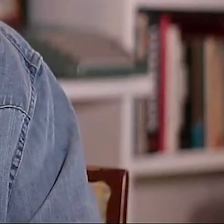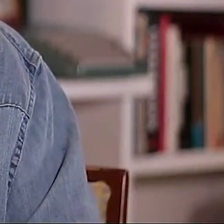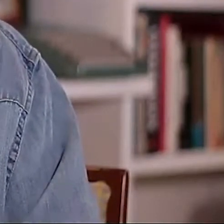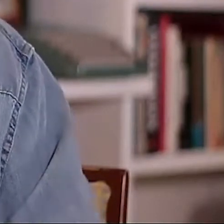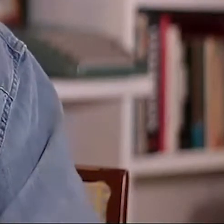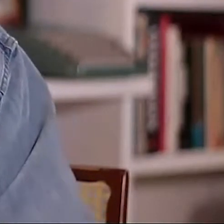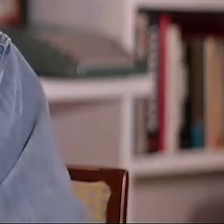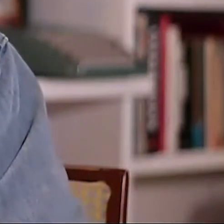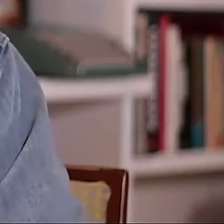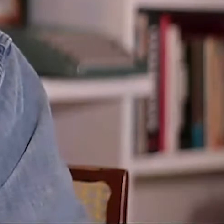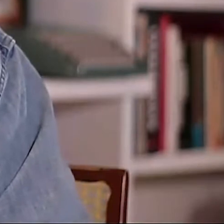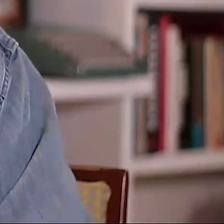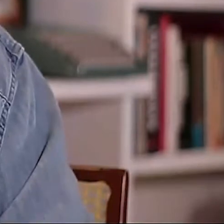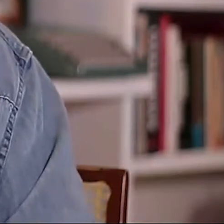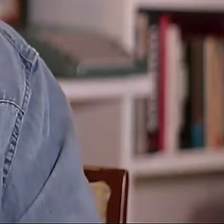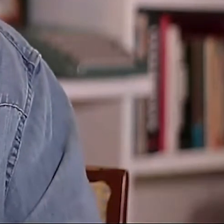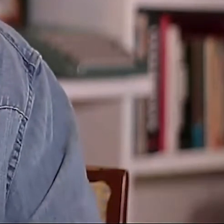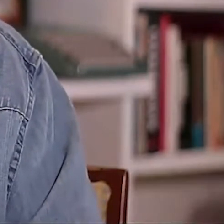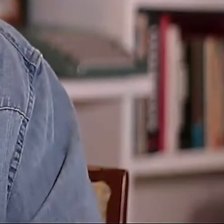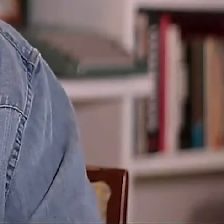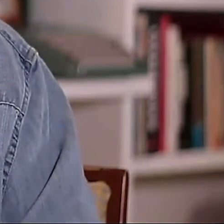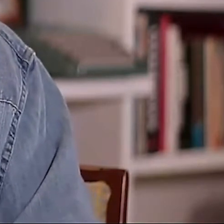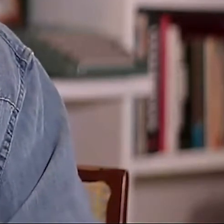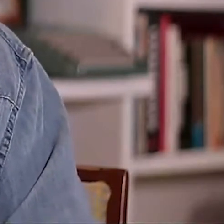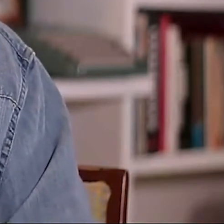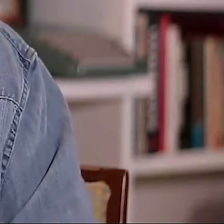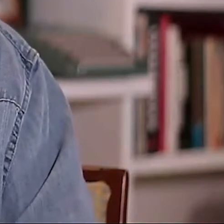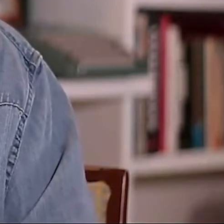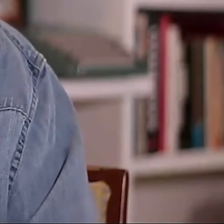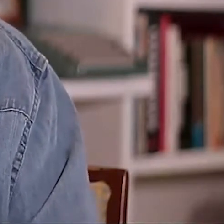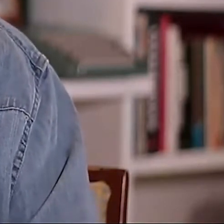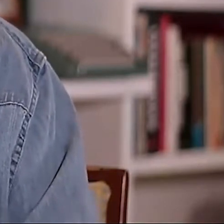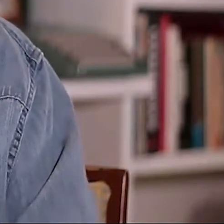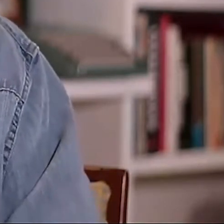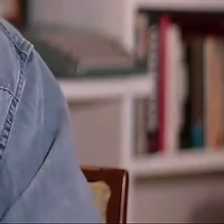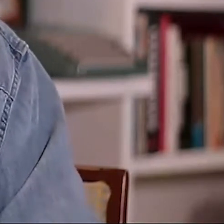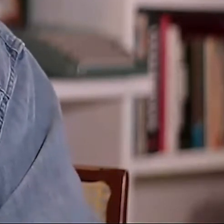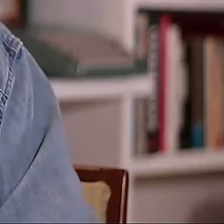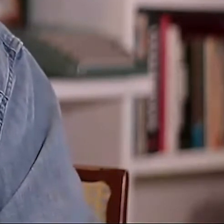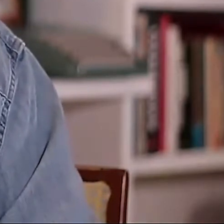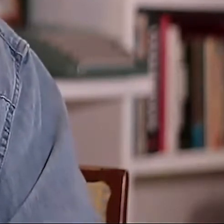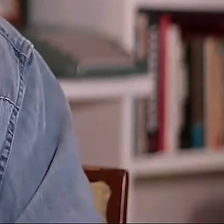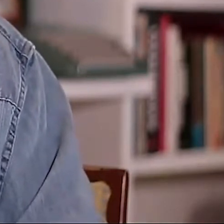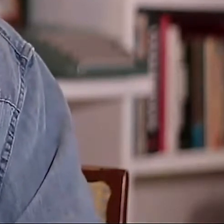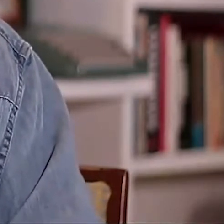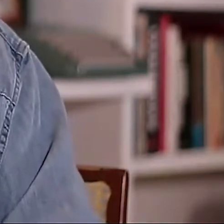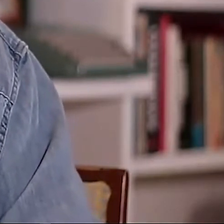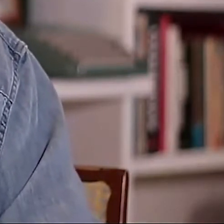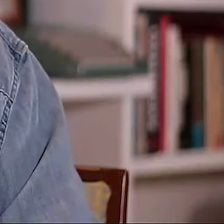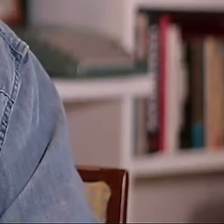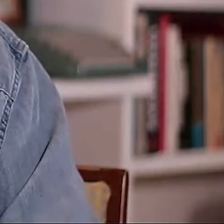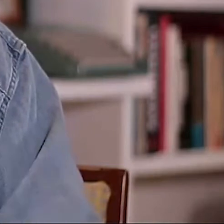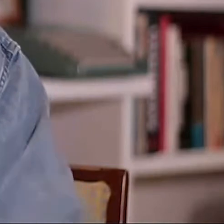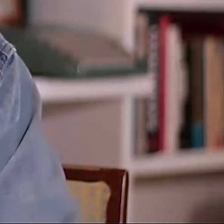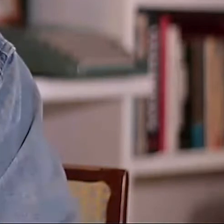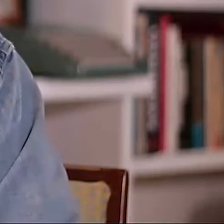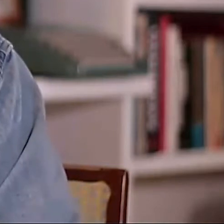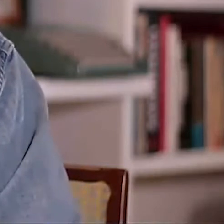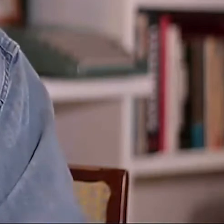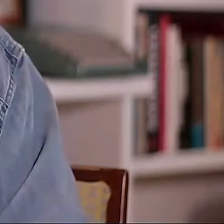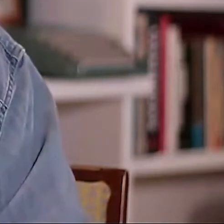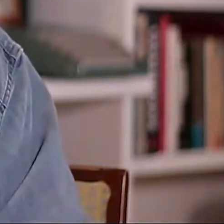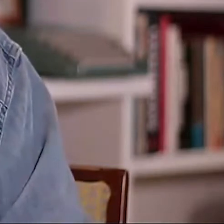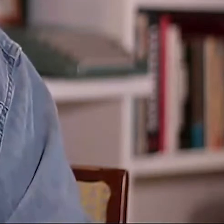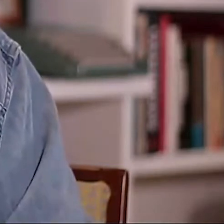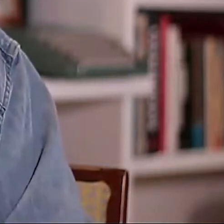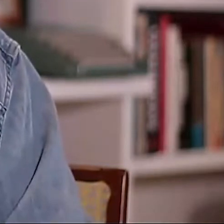Quem mais aqui? Gente, muito obrigado. Quem quiser fazer pergunta aqui pelo chat, fica à vontade. Quem quiser comprar o livro também, fique à